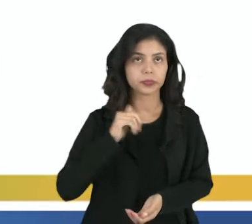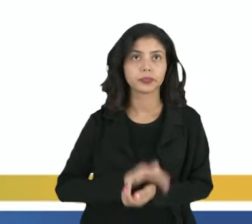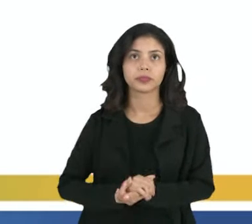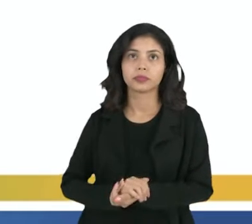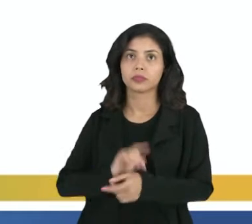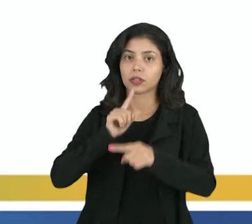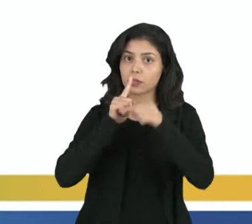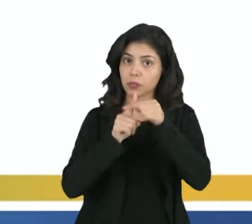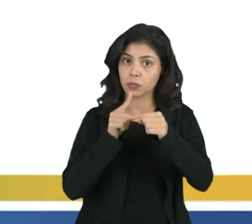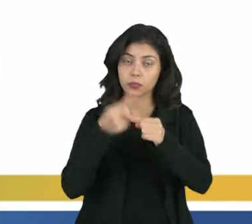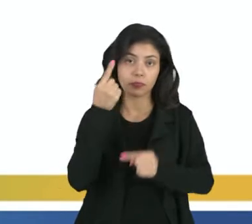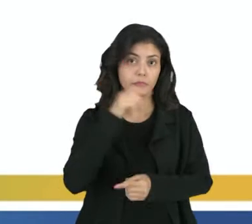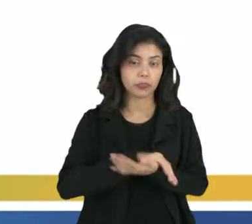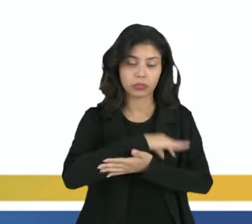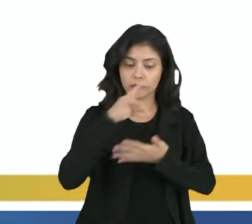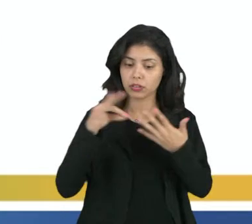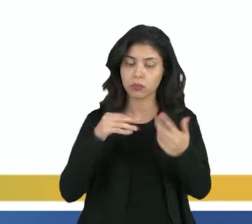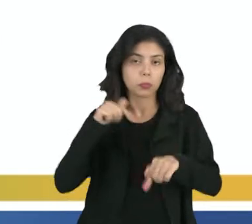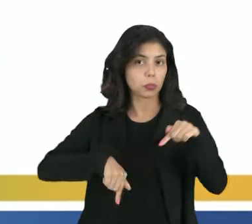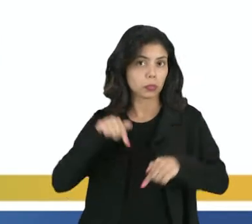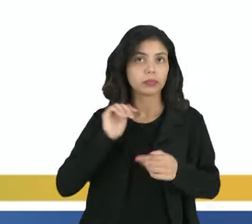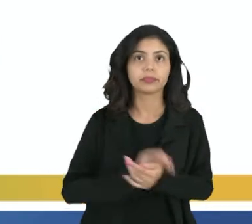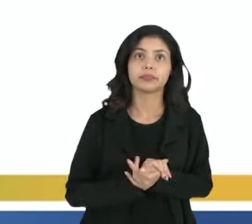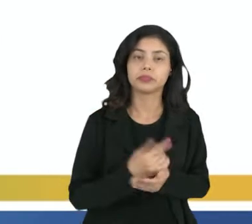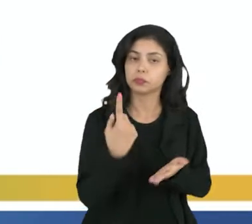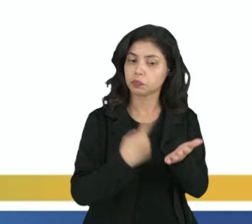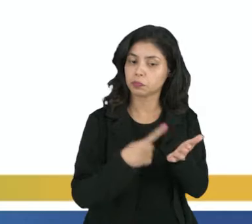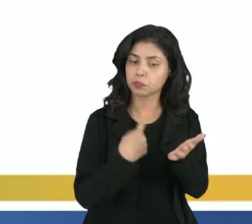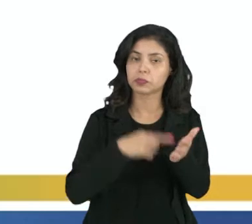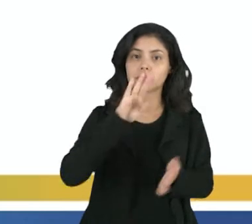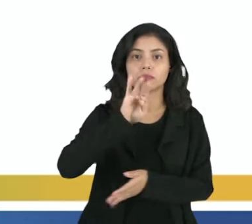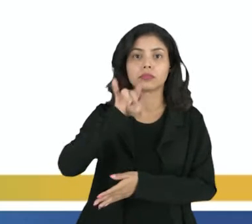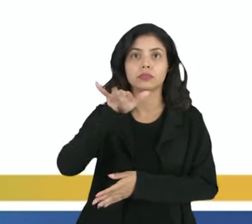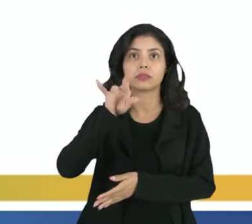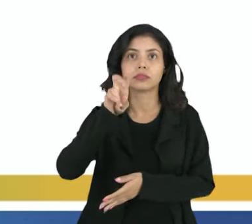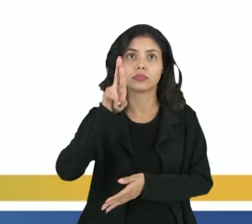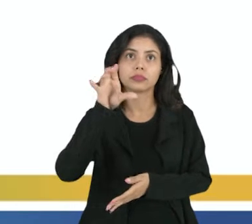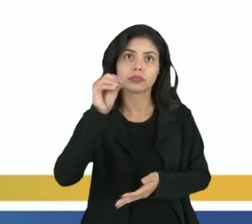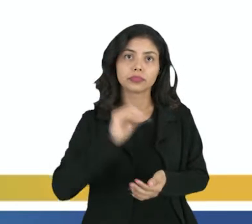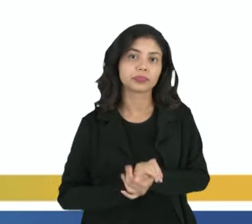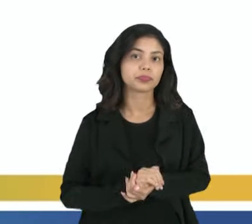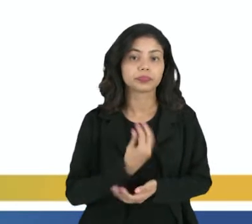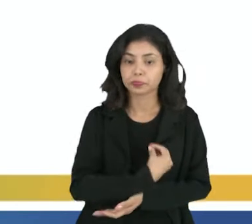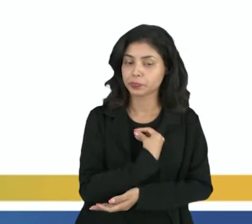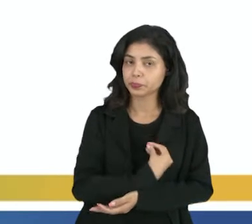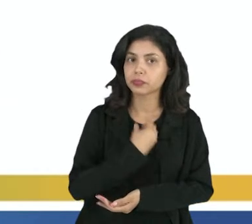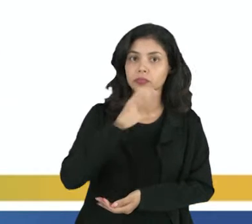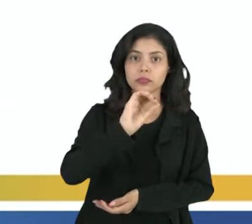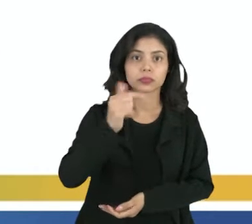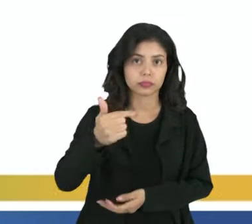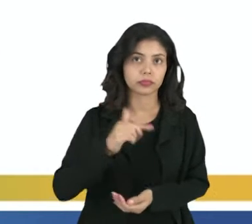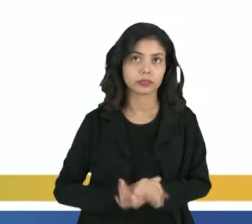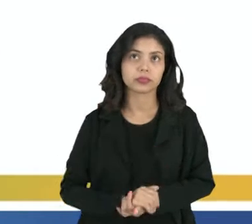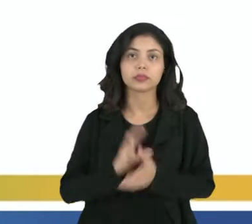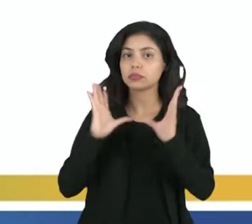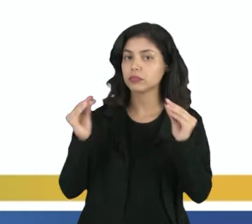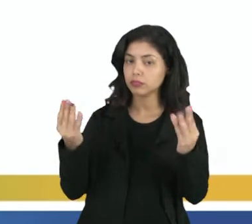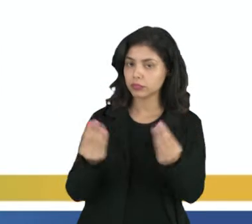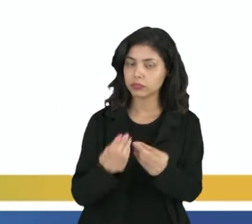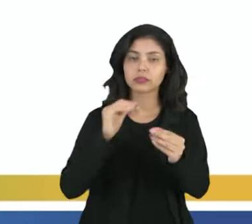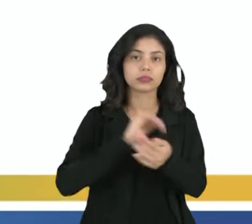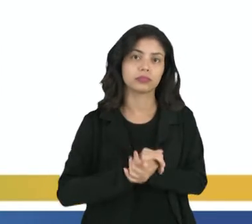e mais um elemento químico tem um composto binário que a gente tem a presença do oxigênio a gente tem